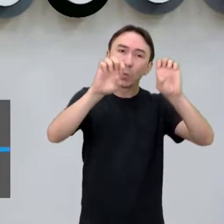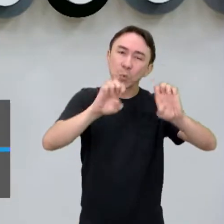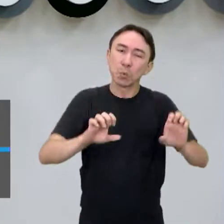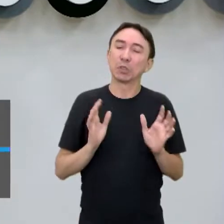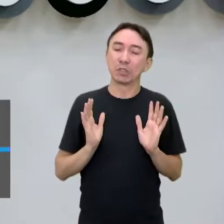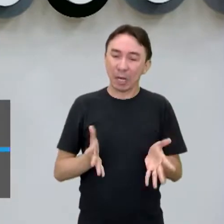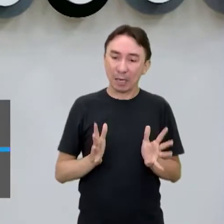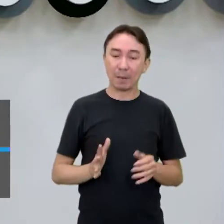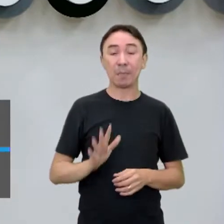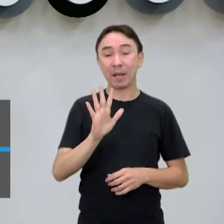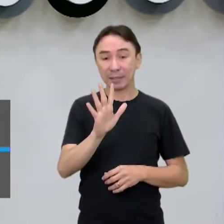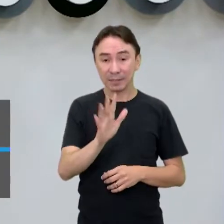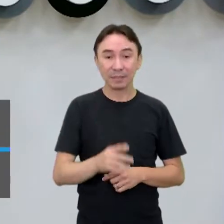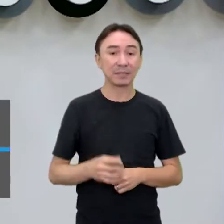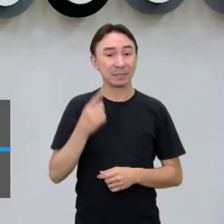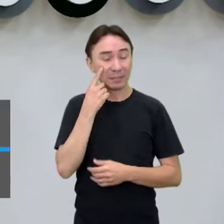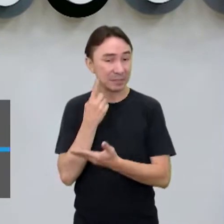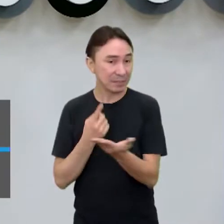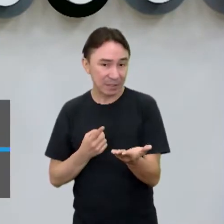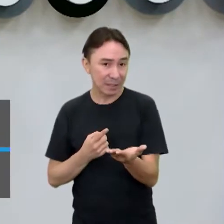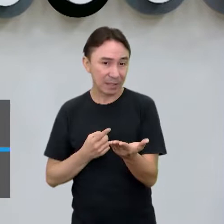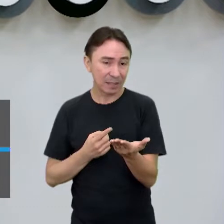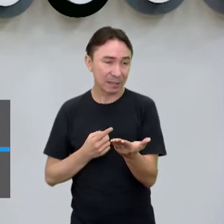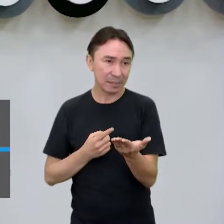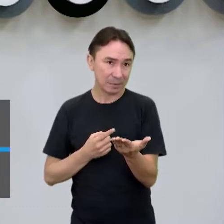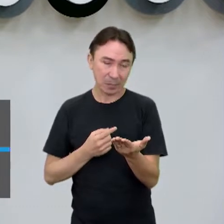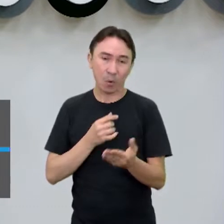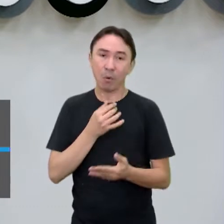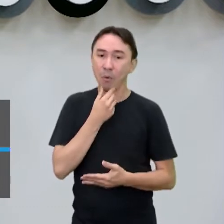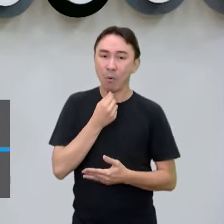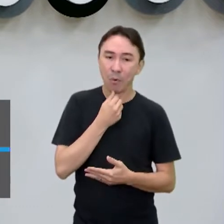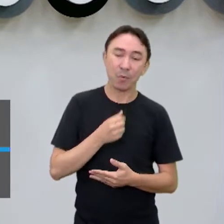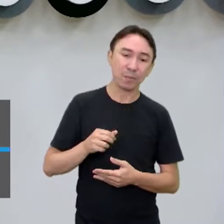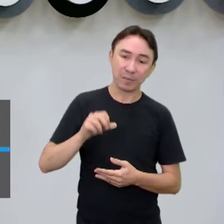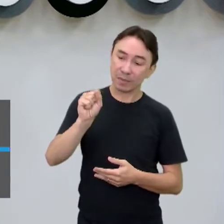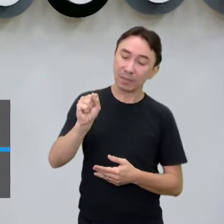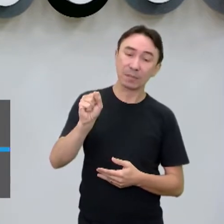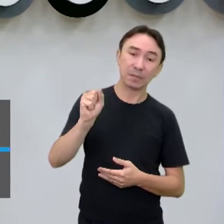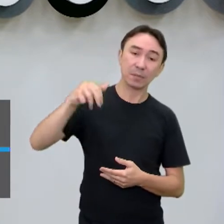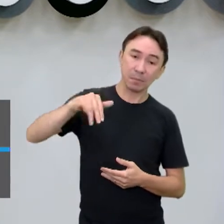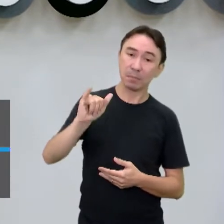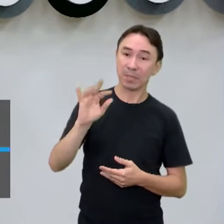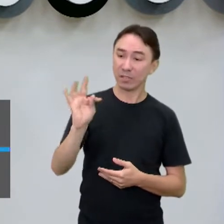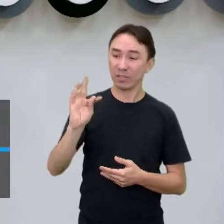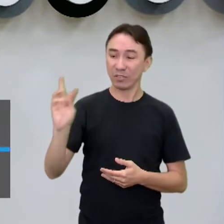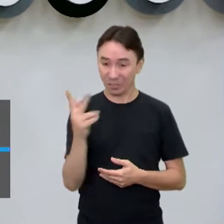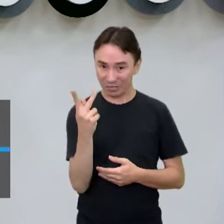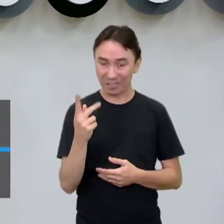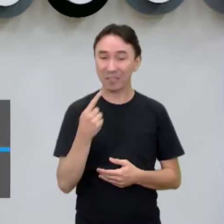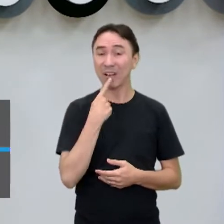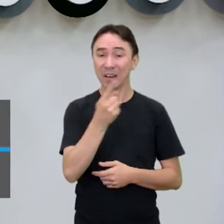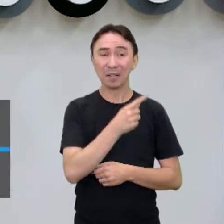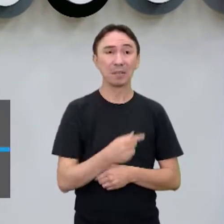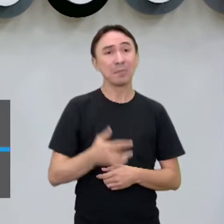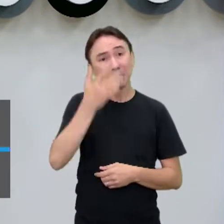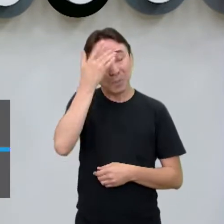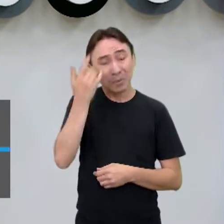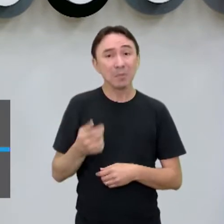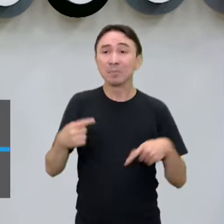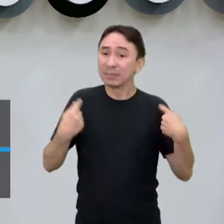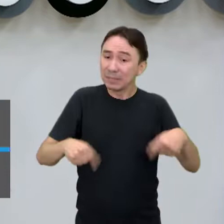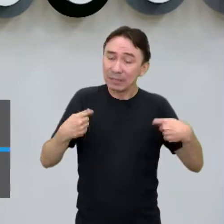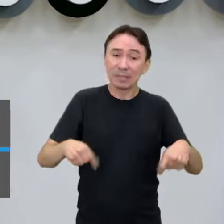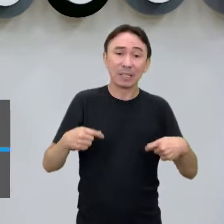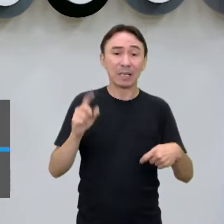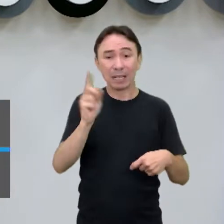Adam Smith, por exemplo, ele estabelece que as pessoas deveriam ter um padrão de vida parecido, porque você não pode girar o capital se as pessoas não têm